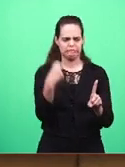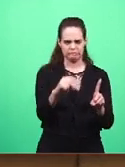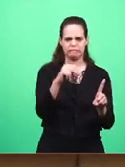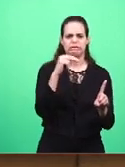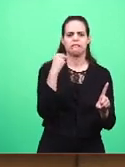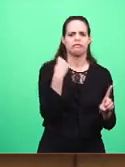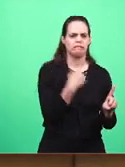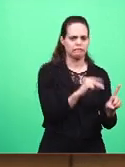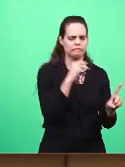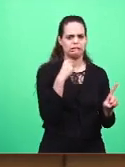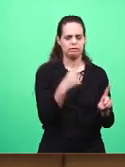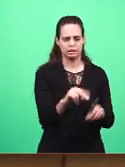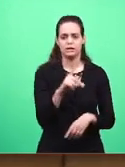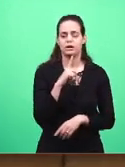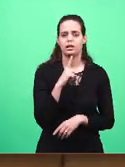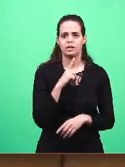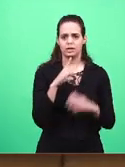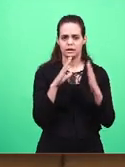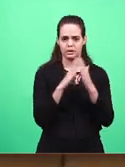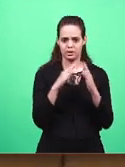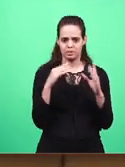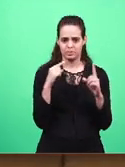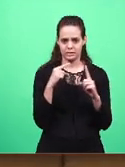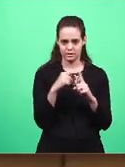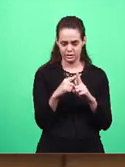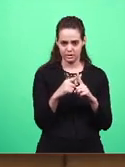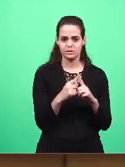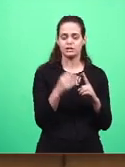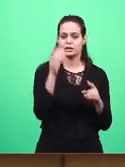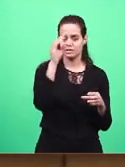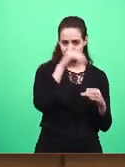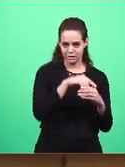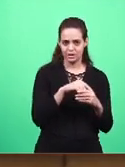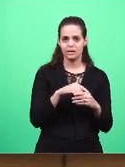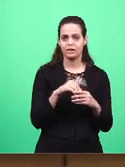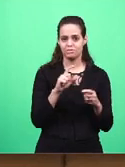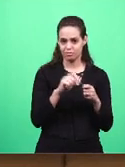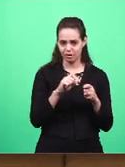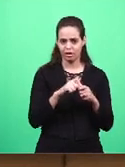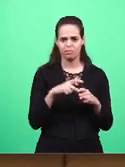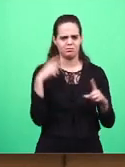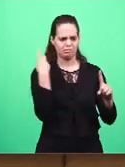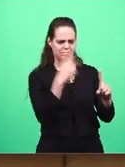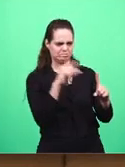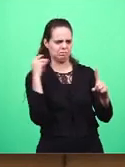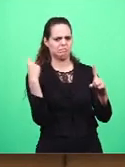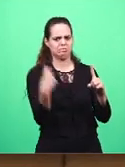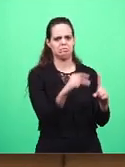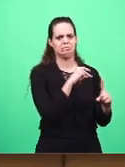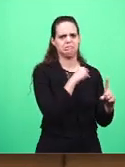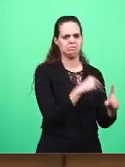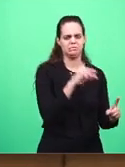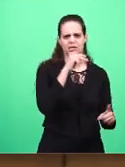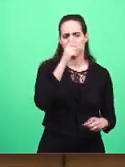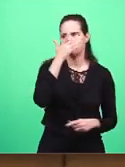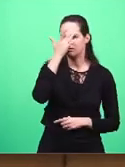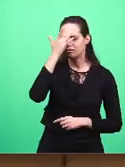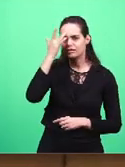apanhando, essa coisa, fazendo vergas no corpo, sangrando, não é isso. O que é que ele falou?